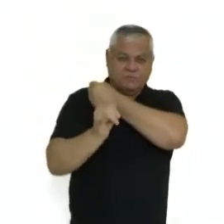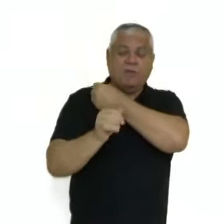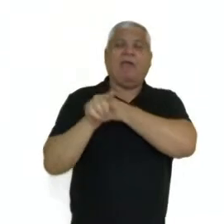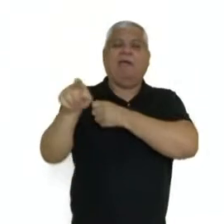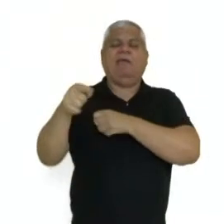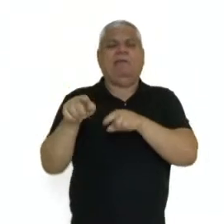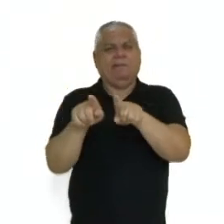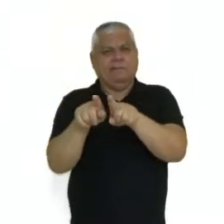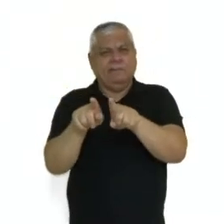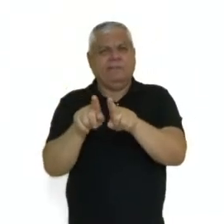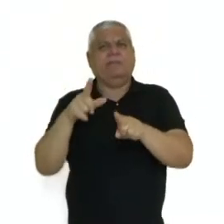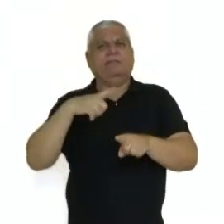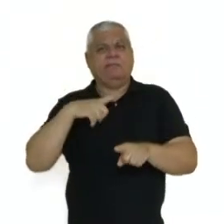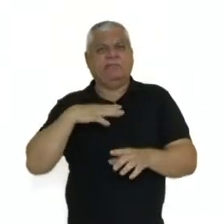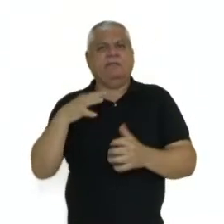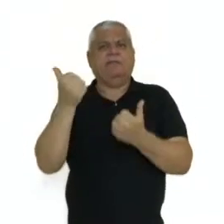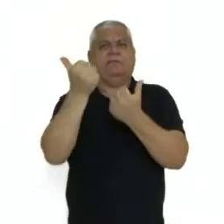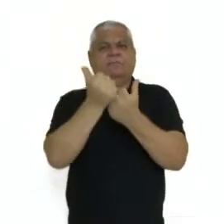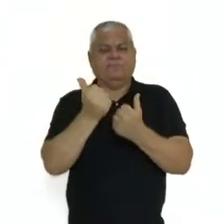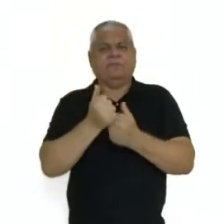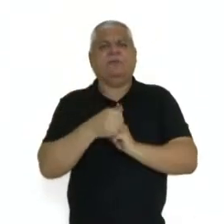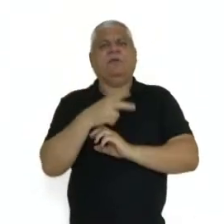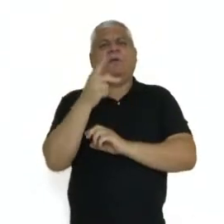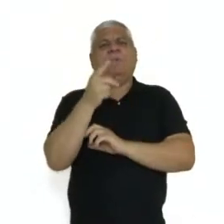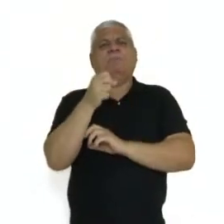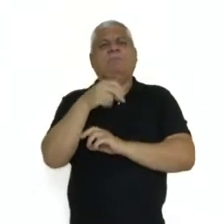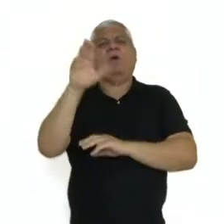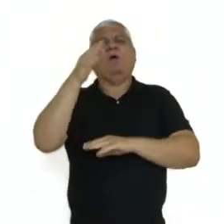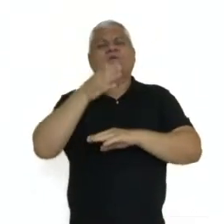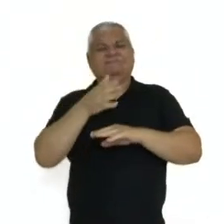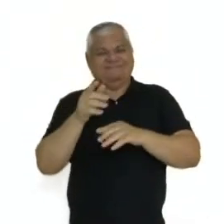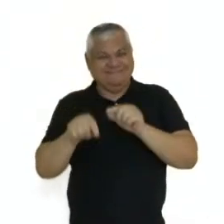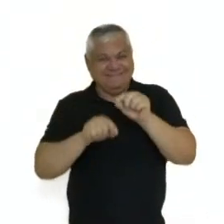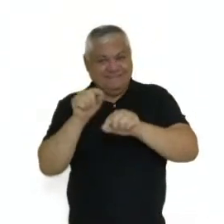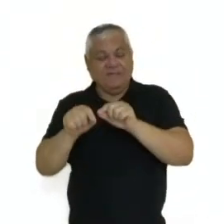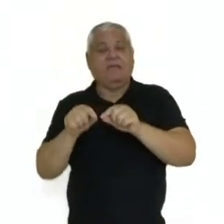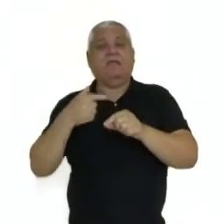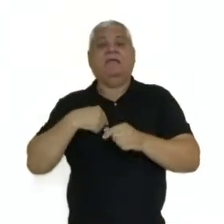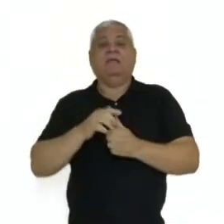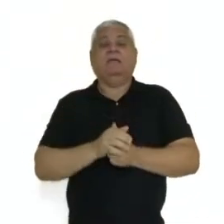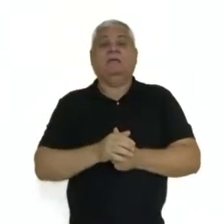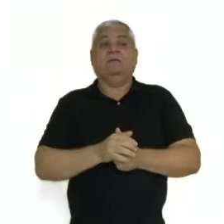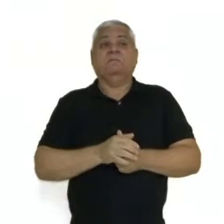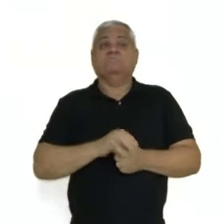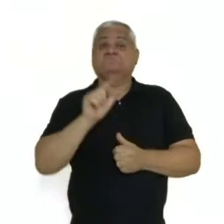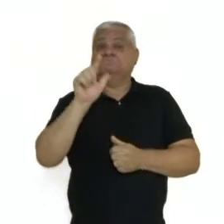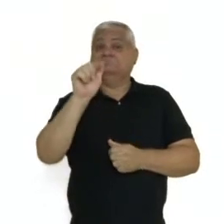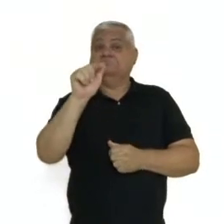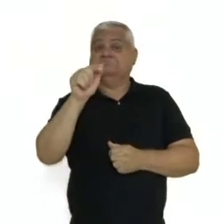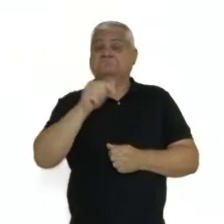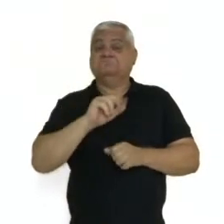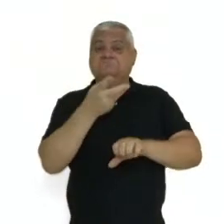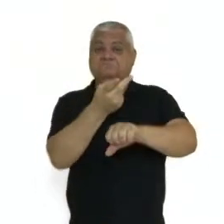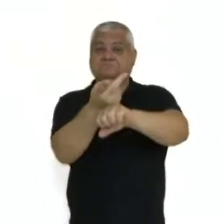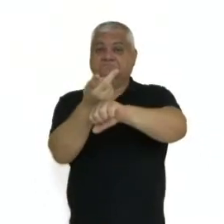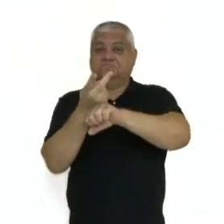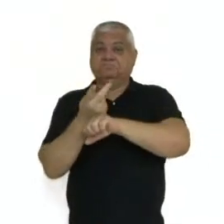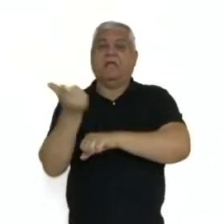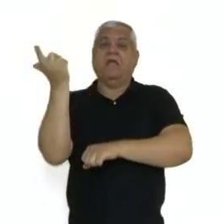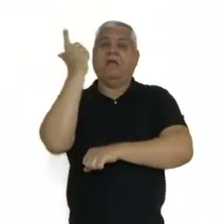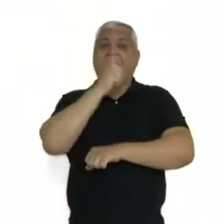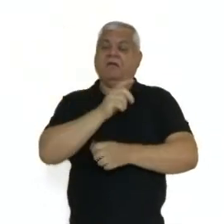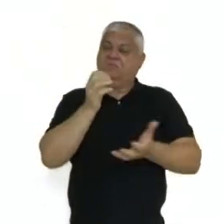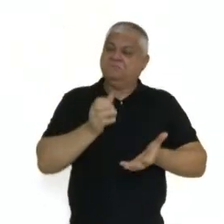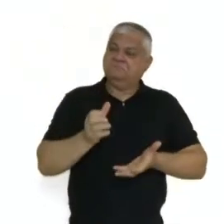grande representação no pós-modernismo. Na 17ª edição do Prêmio Camões, maior laurea concedida a